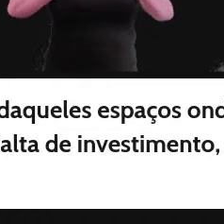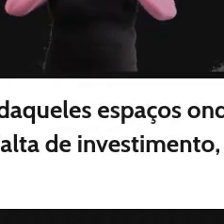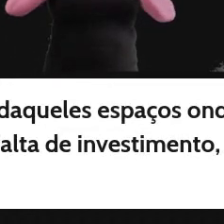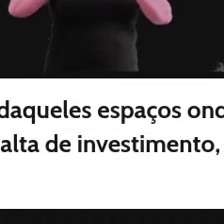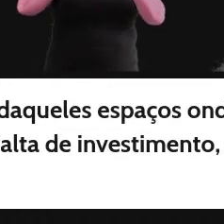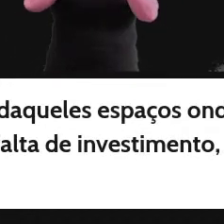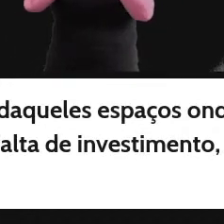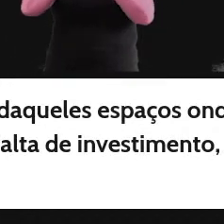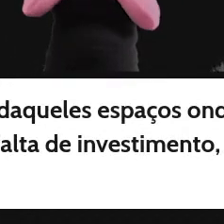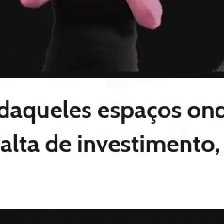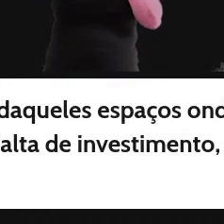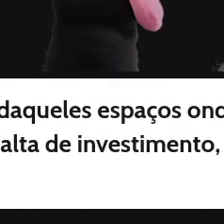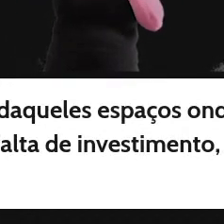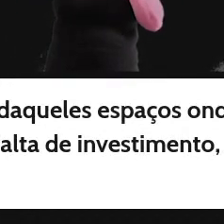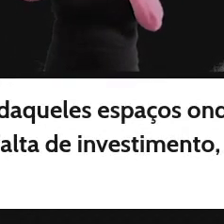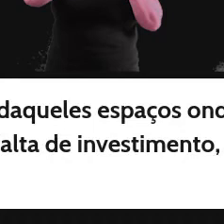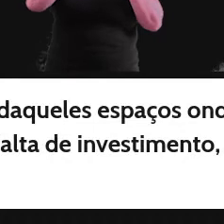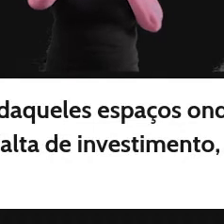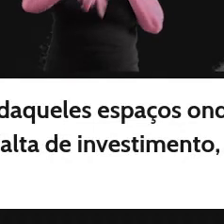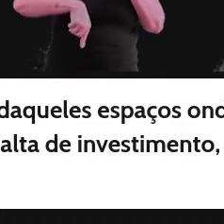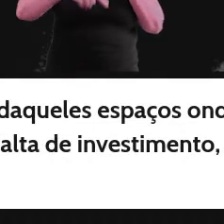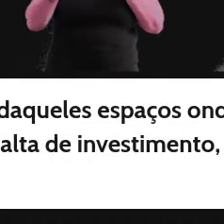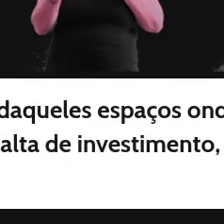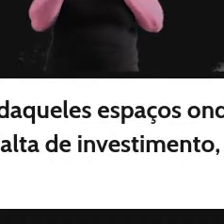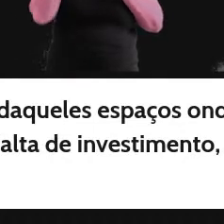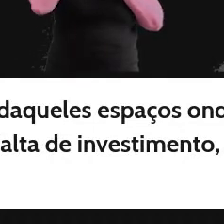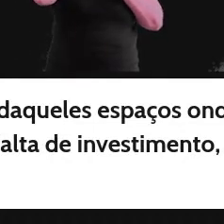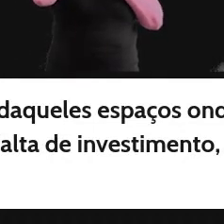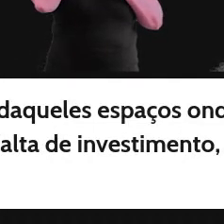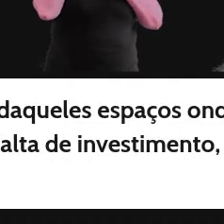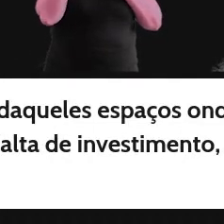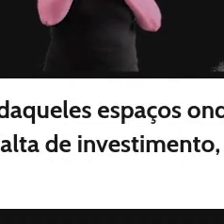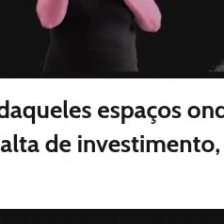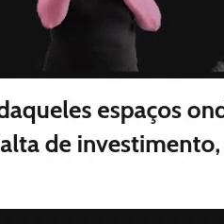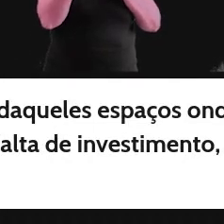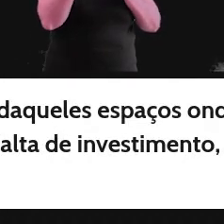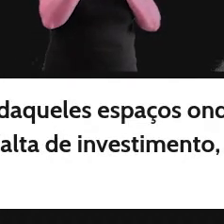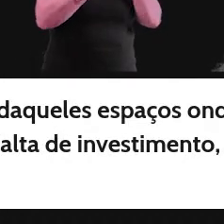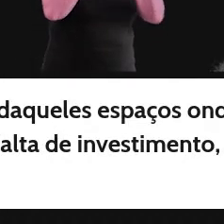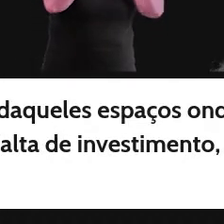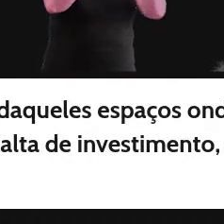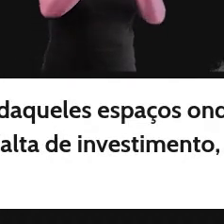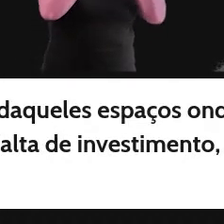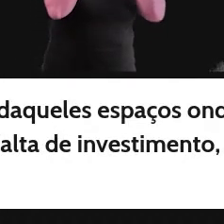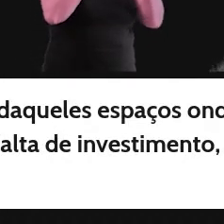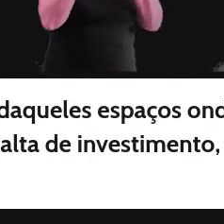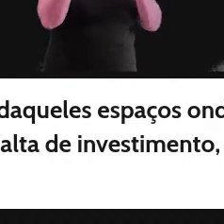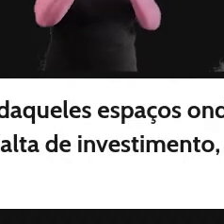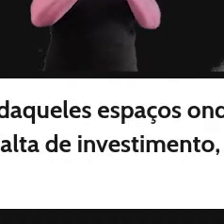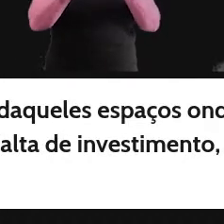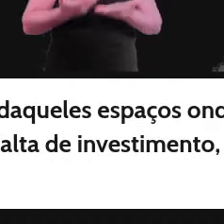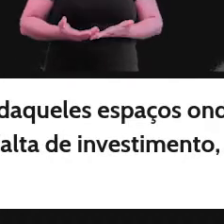divulgação científica é uma ferramenta importantíssima para a gente aprimorar o que a gente tem feito.